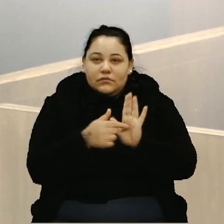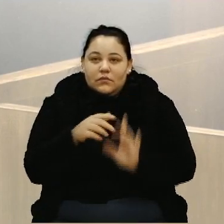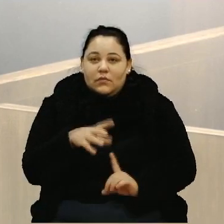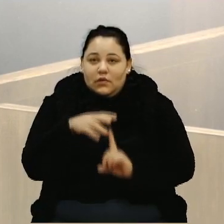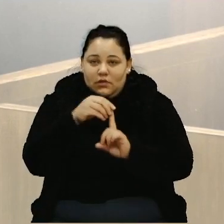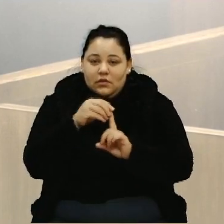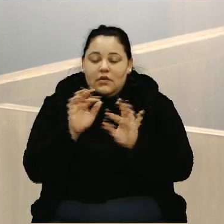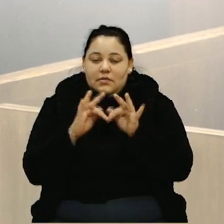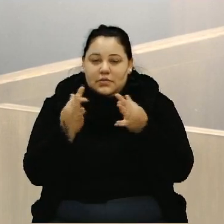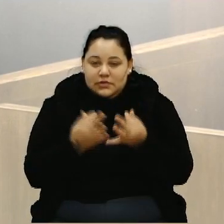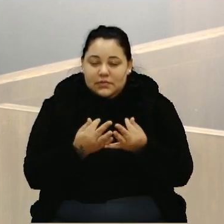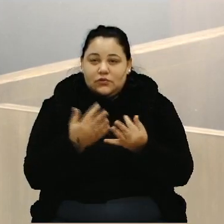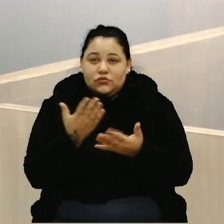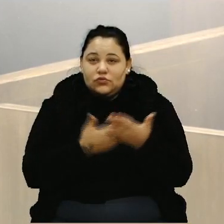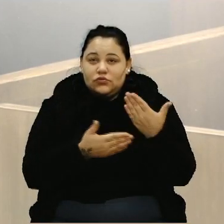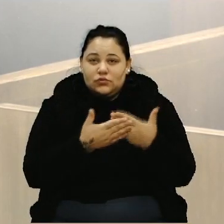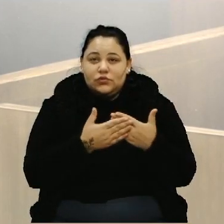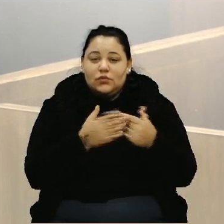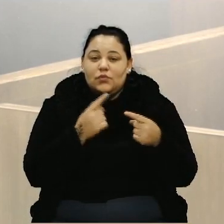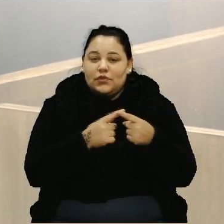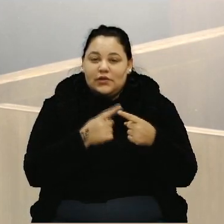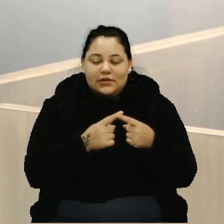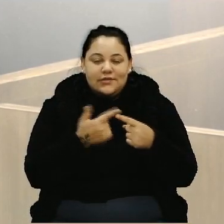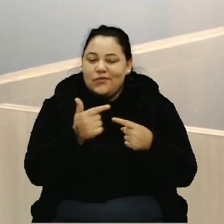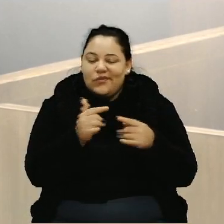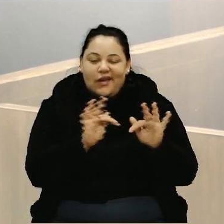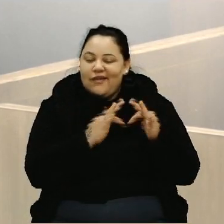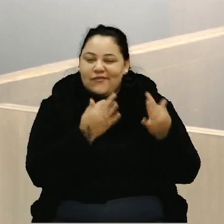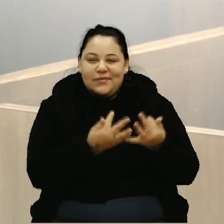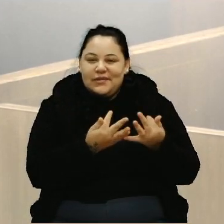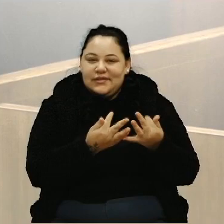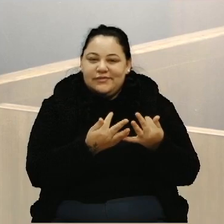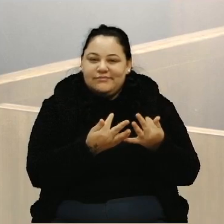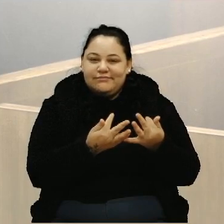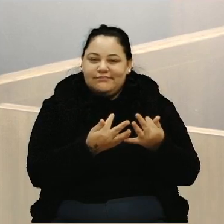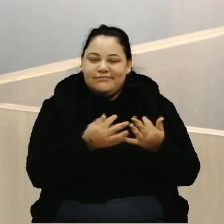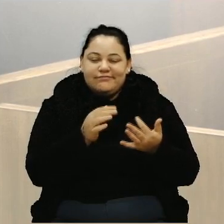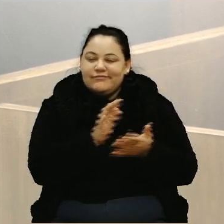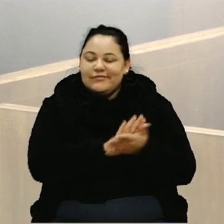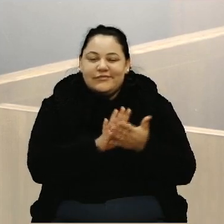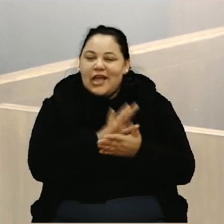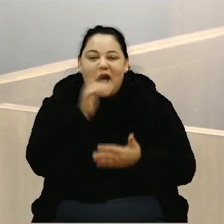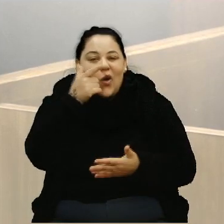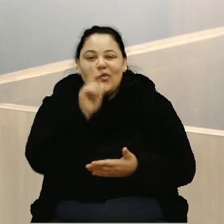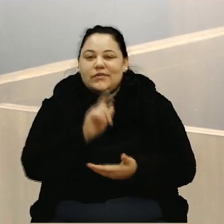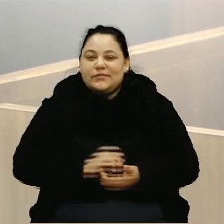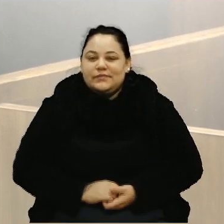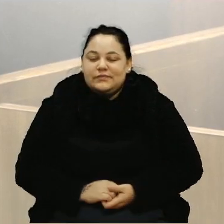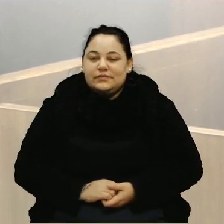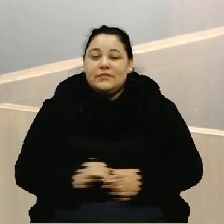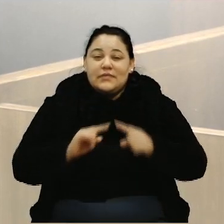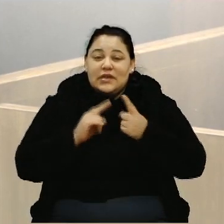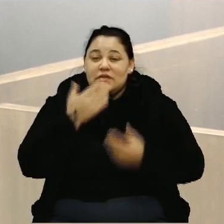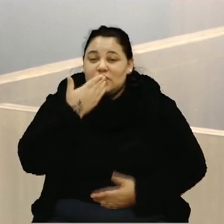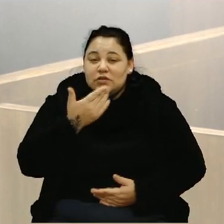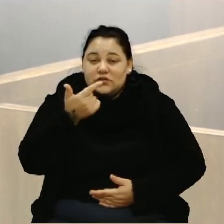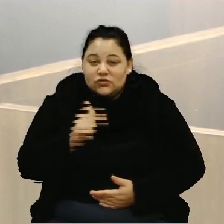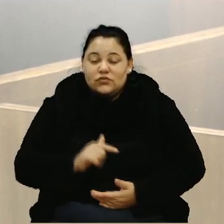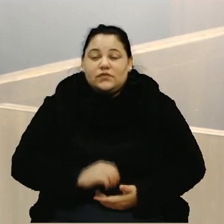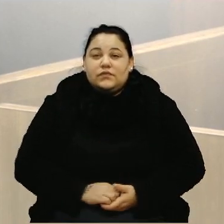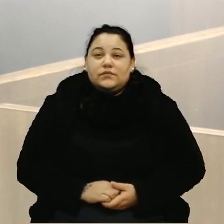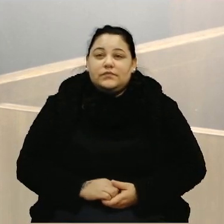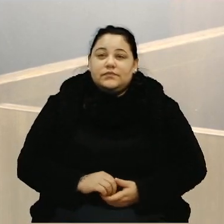a família. E sem a família, sem vocês todos presentes, nada disso seria possível. Mas eu clamo mais uma vez, em nome do